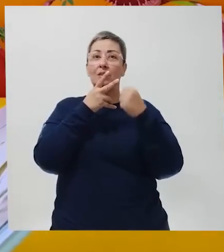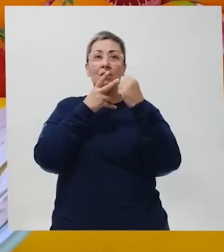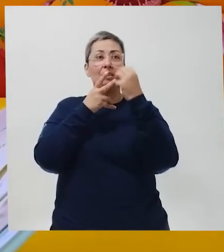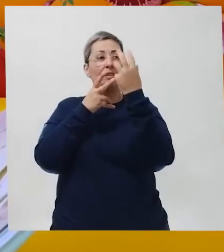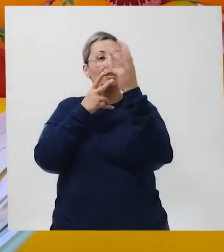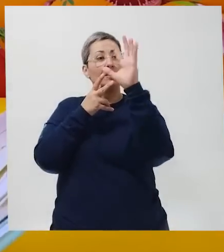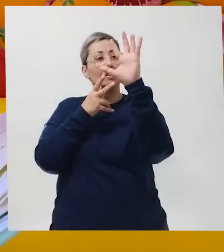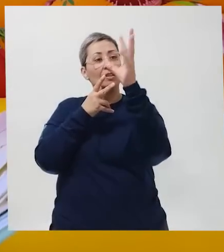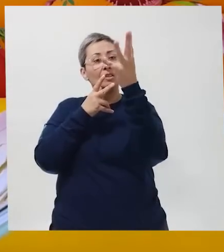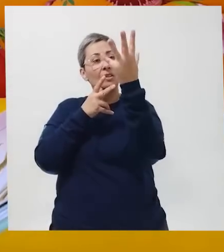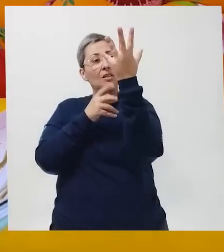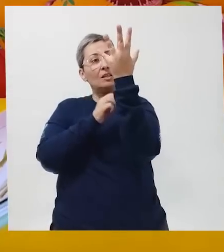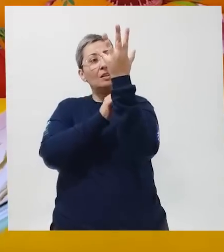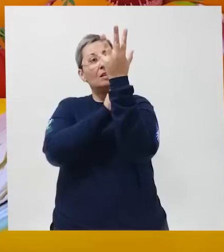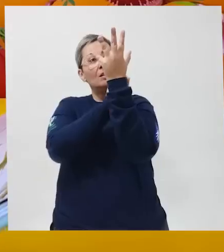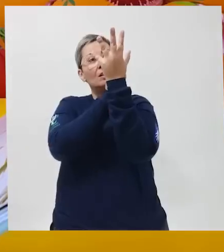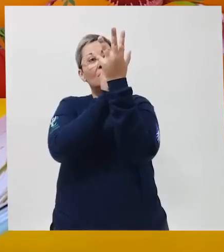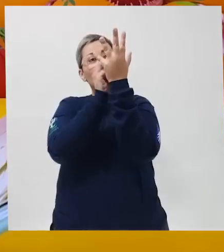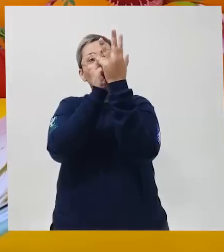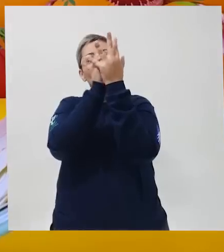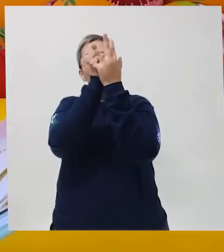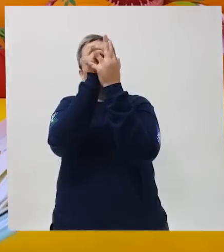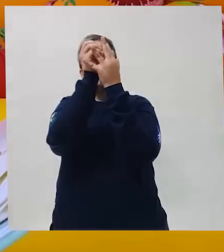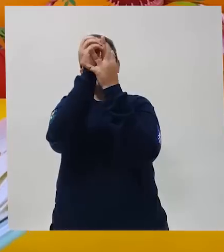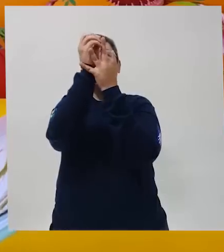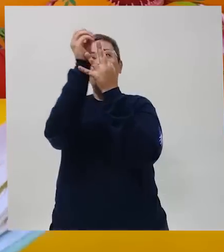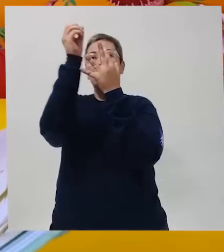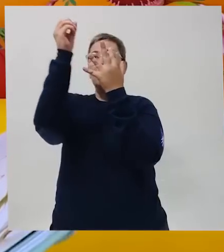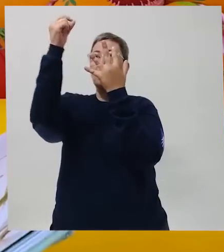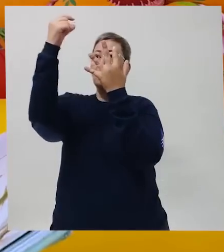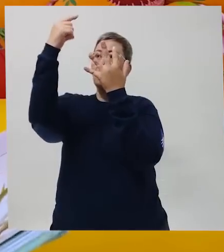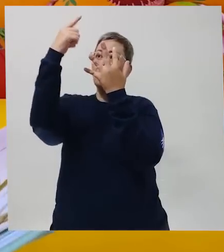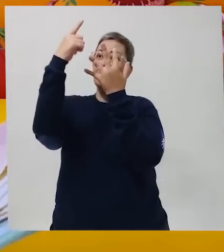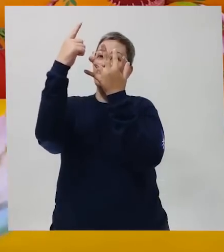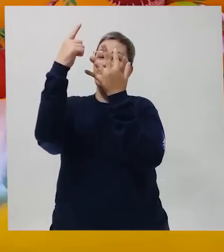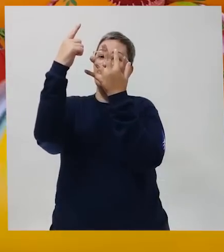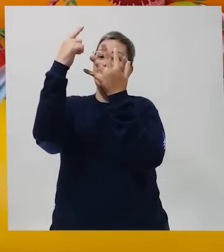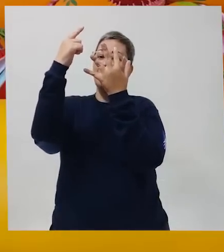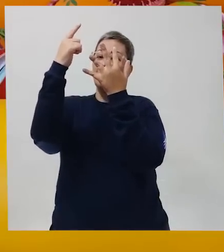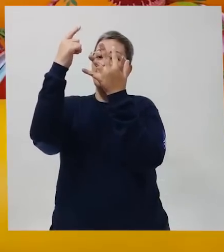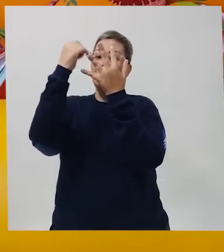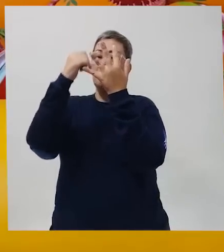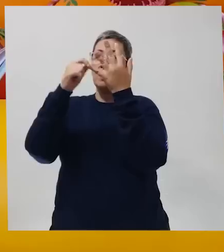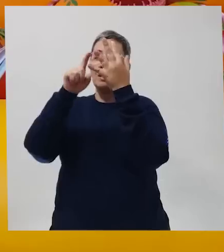Lentamente o dia se enrosca nos galhos da árvore e ilumina o pátio.